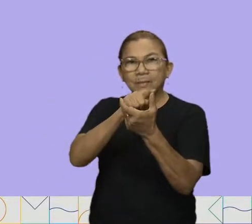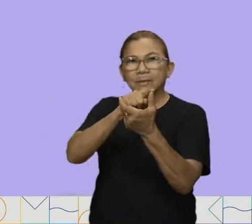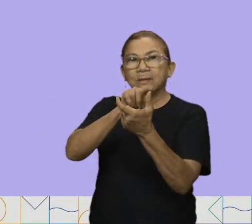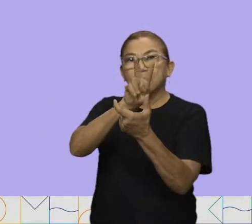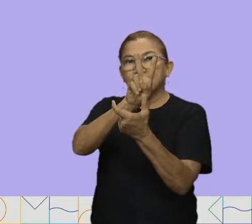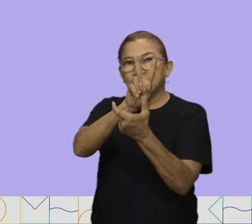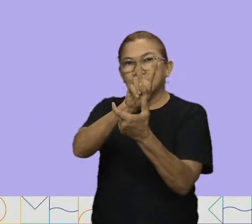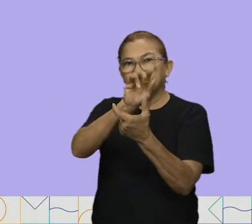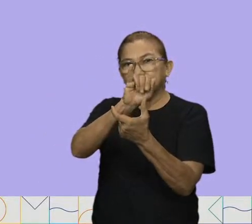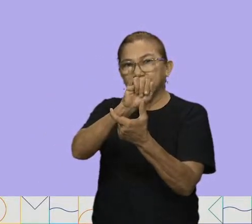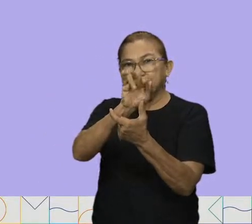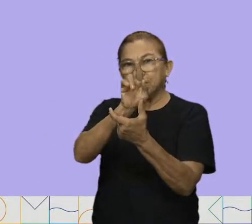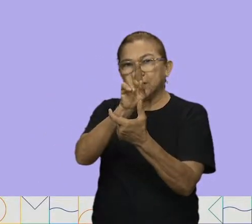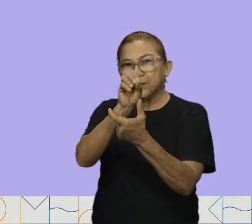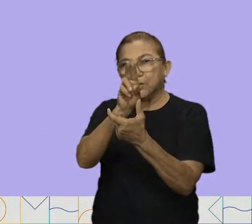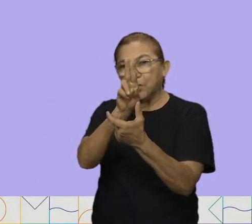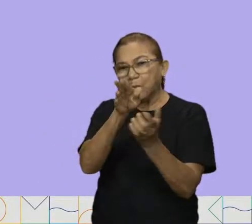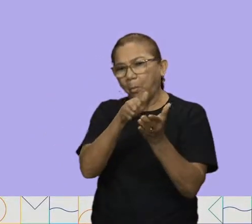Virou,